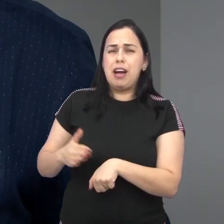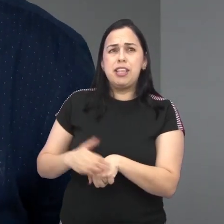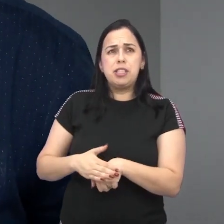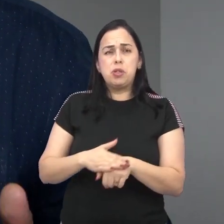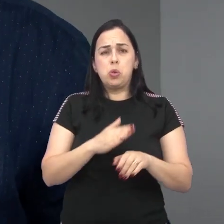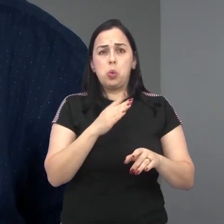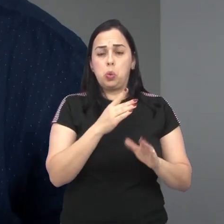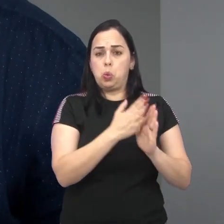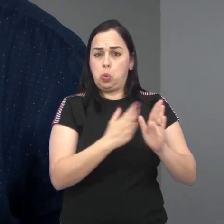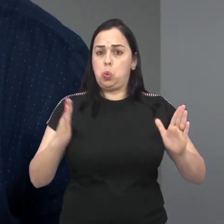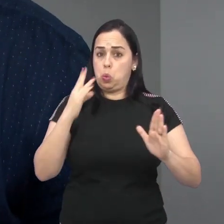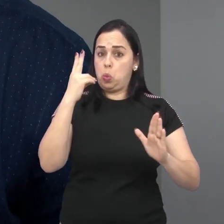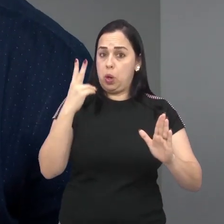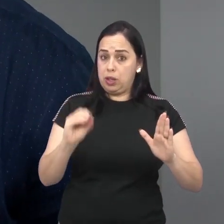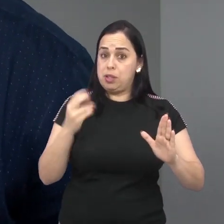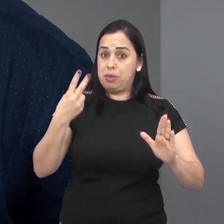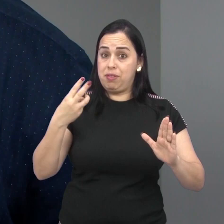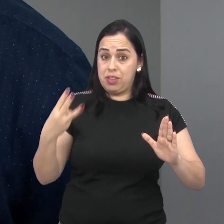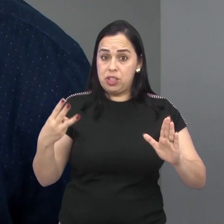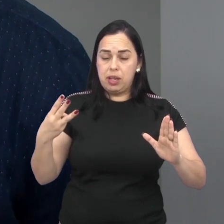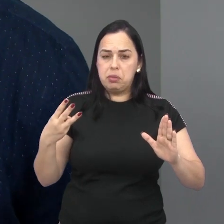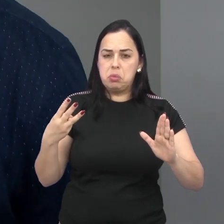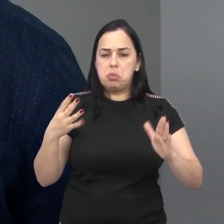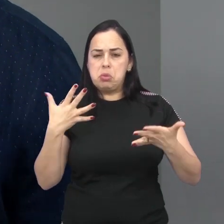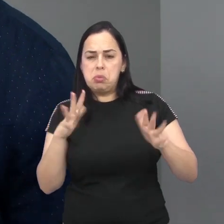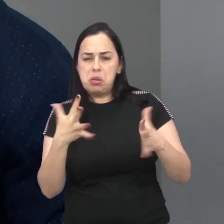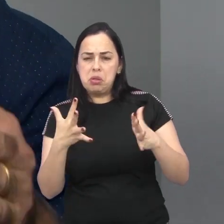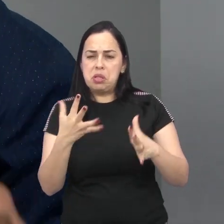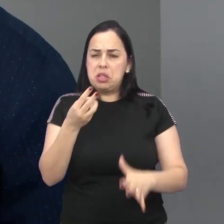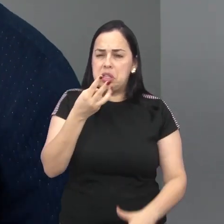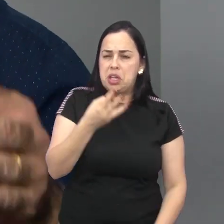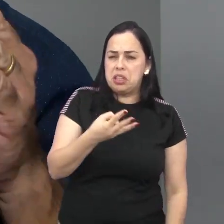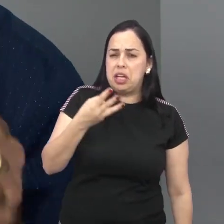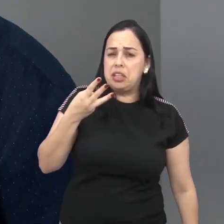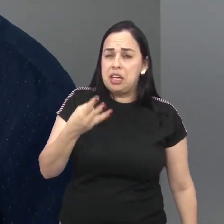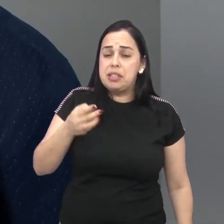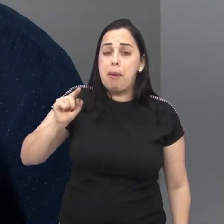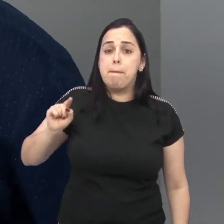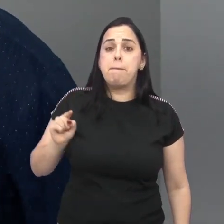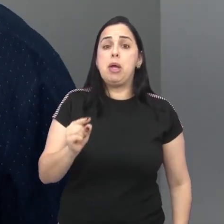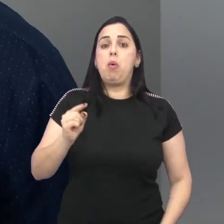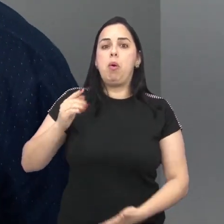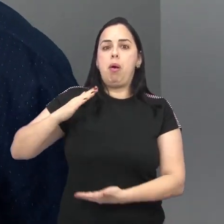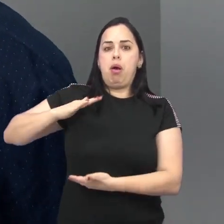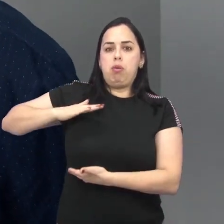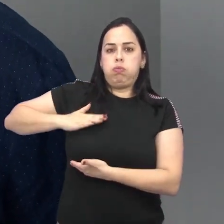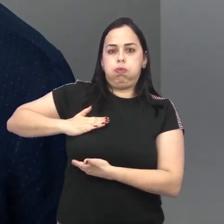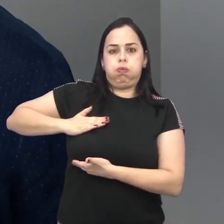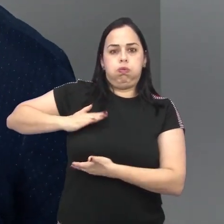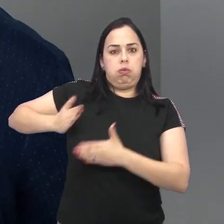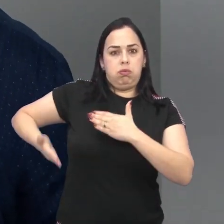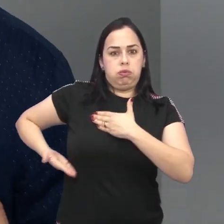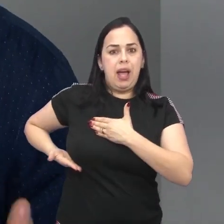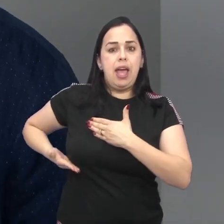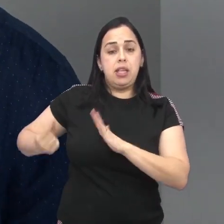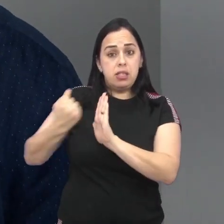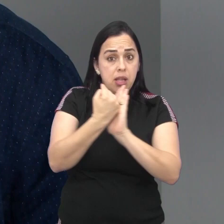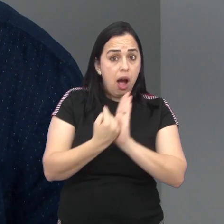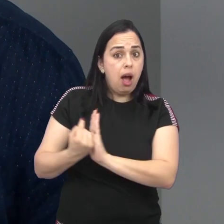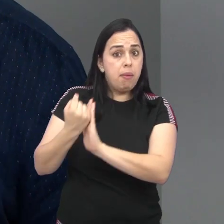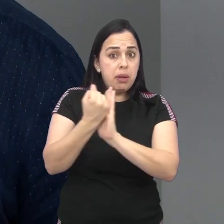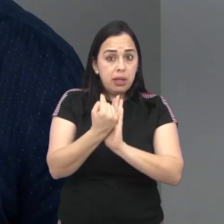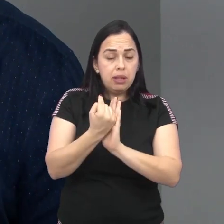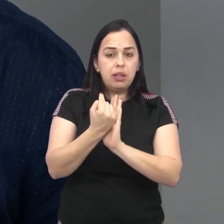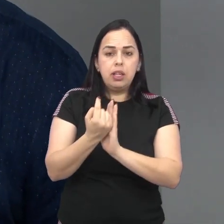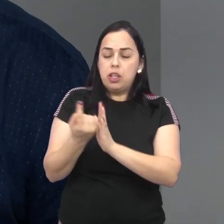ela já fez, só esse ano de 2023, mais de 33 mil mamografias, né? A gente tem trabalhado muito com